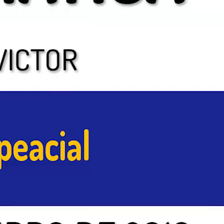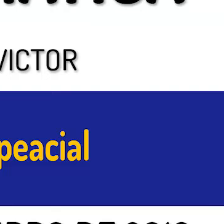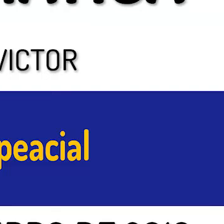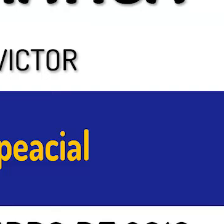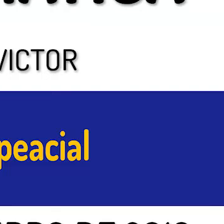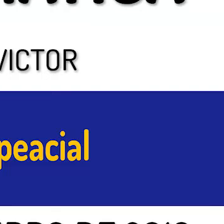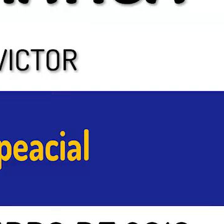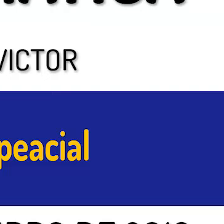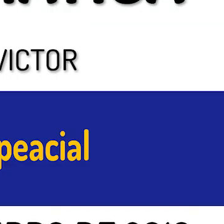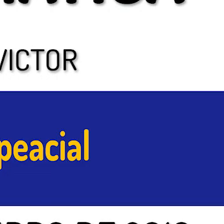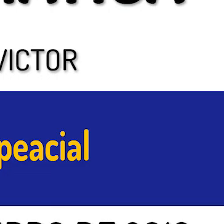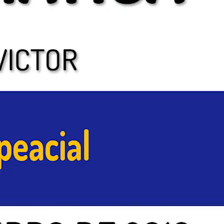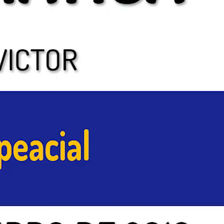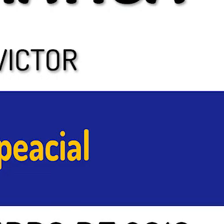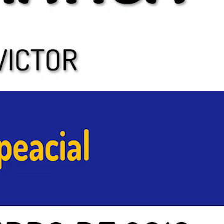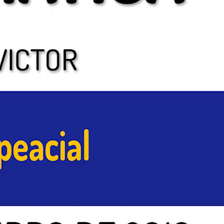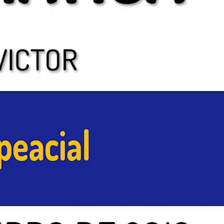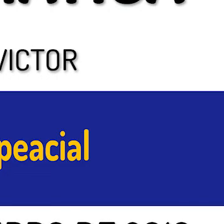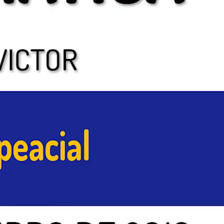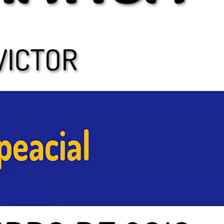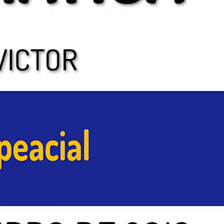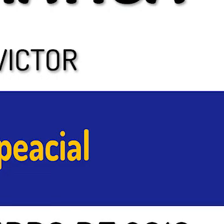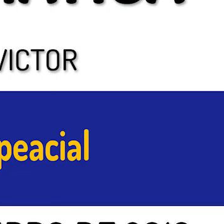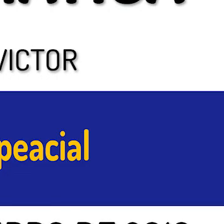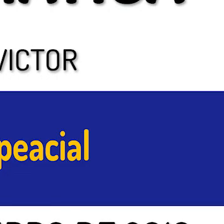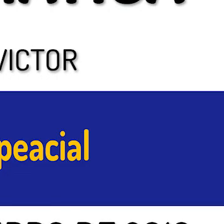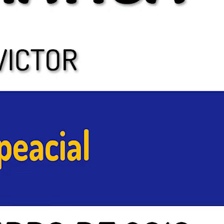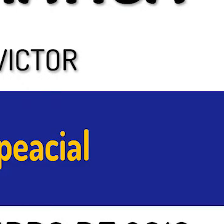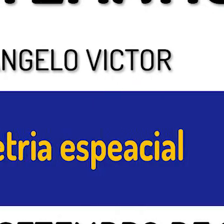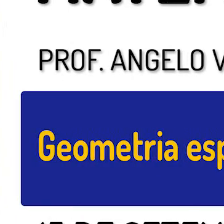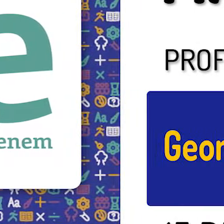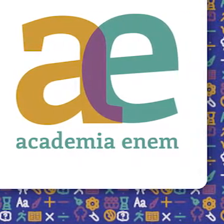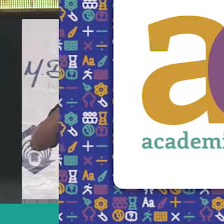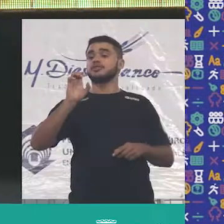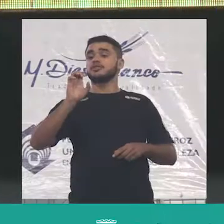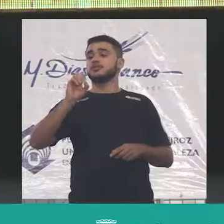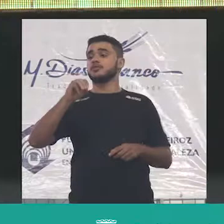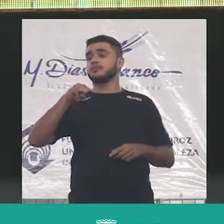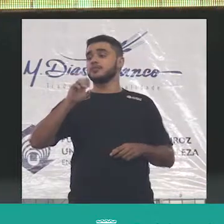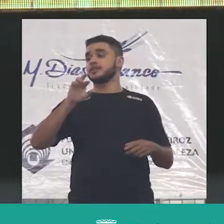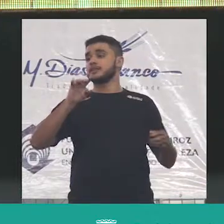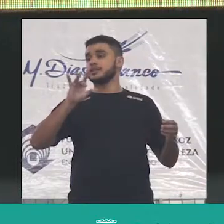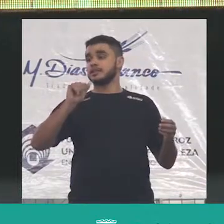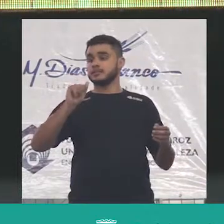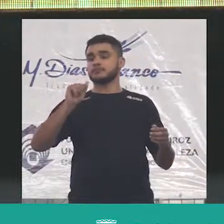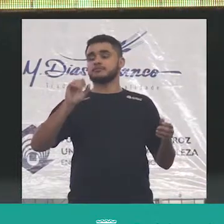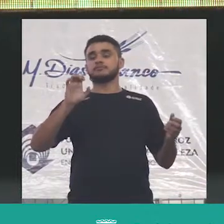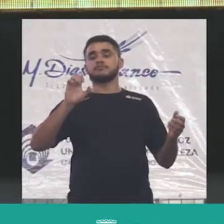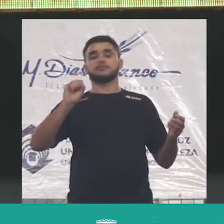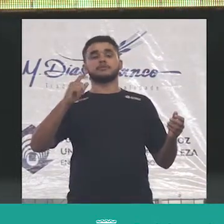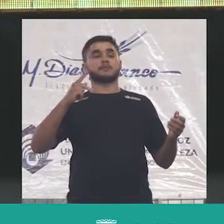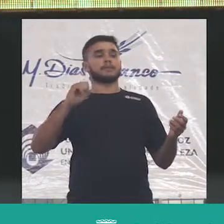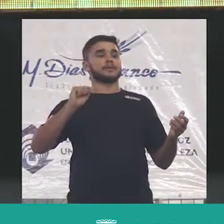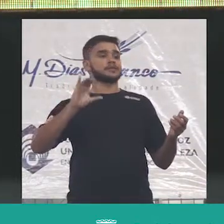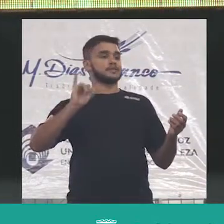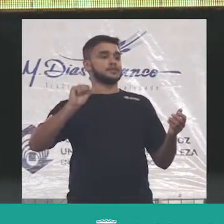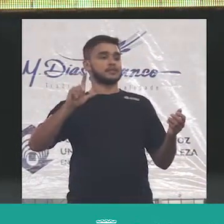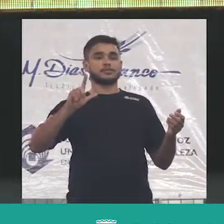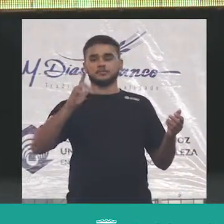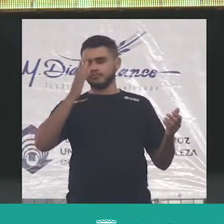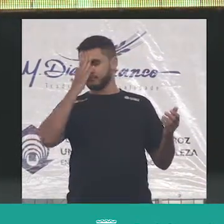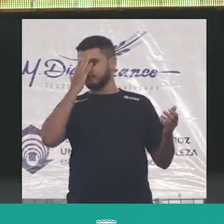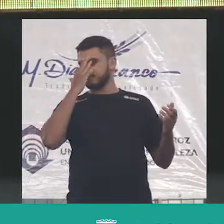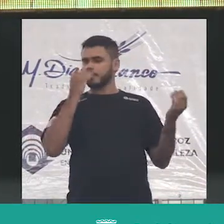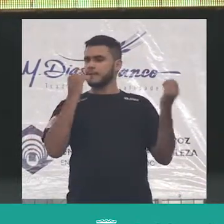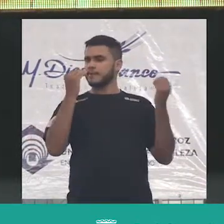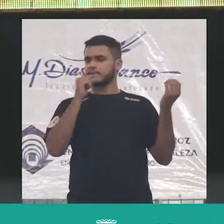O nosso objetivo hoje é conversar sobre geometria espacial. E a gente vai começar tentando dar um toque para vocês do que